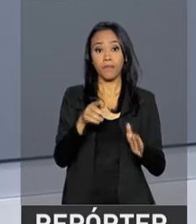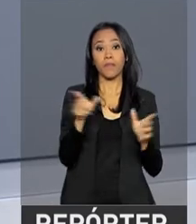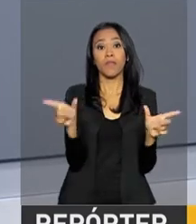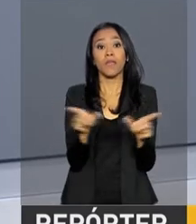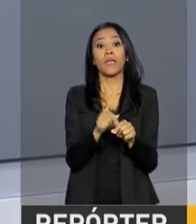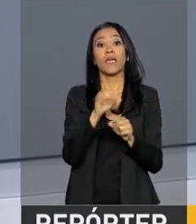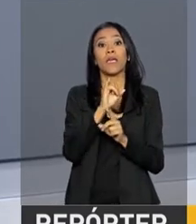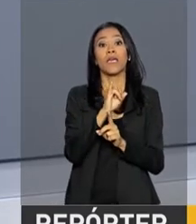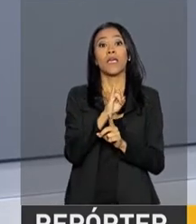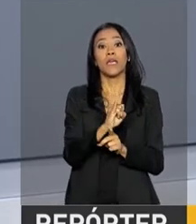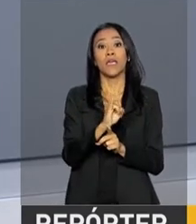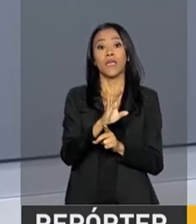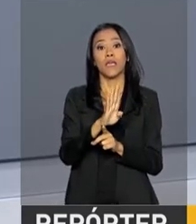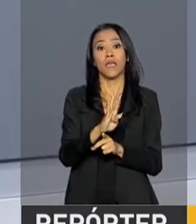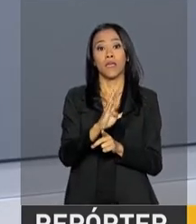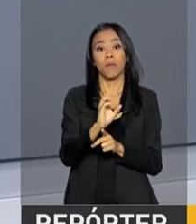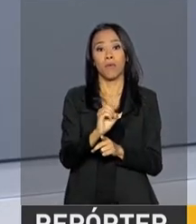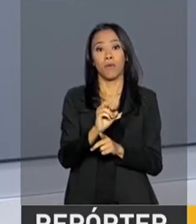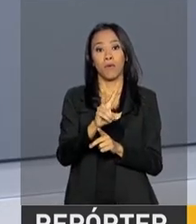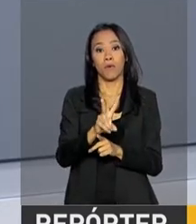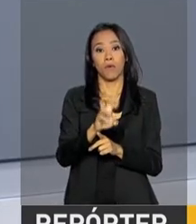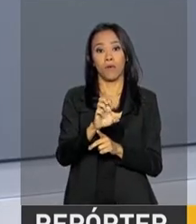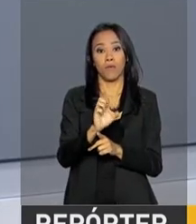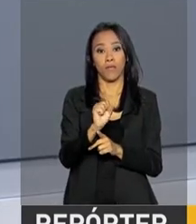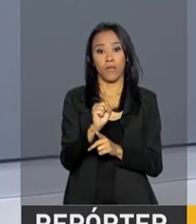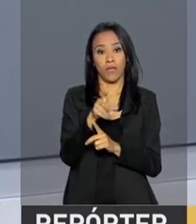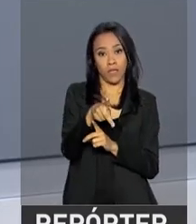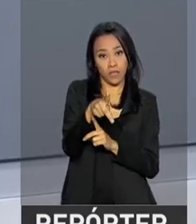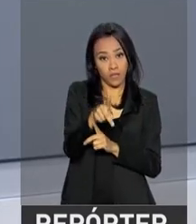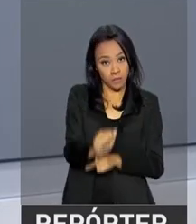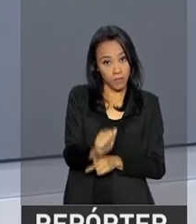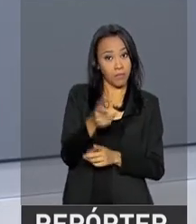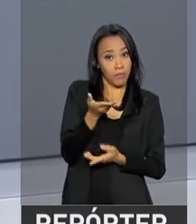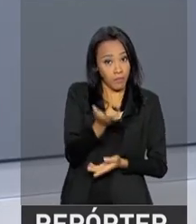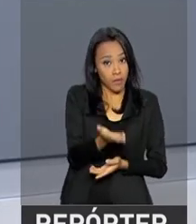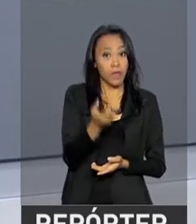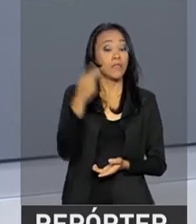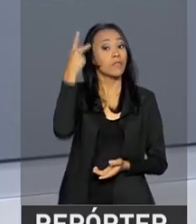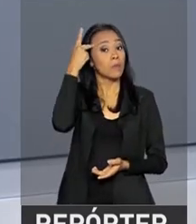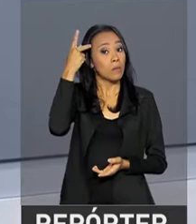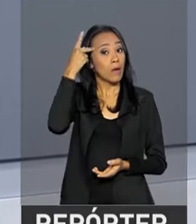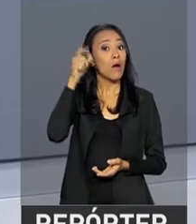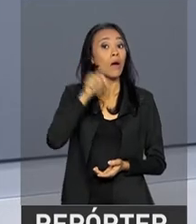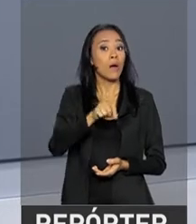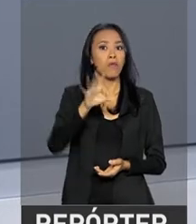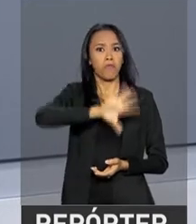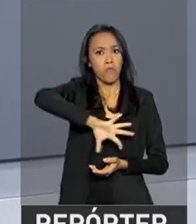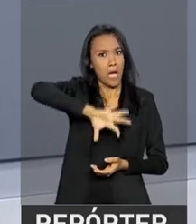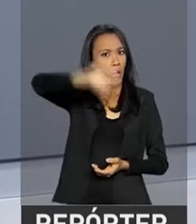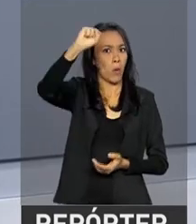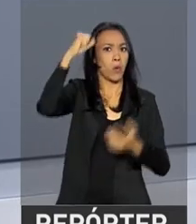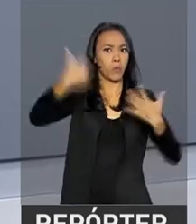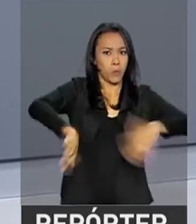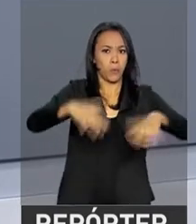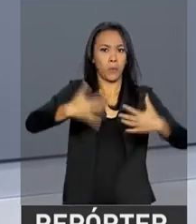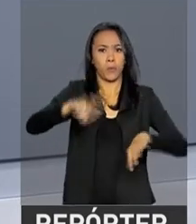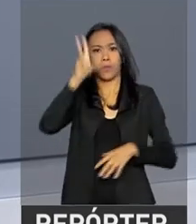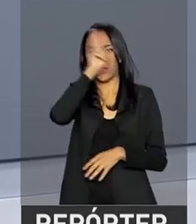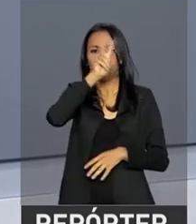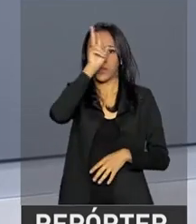principal indicador de desempenho das ações negociadas na bolsa de valores de são paulo bateu recorde histórico a